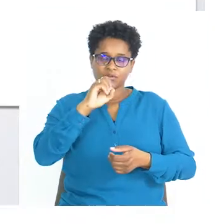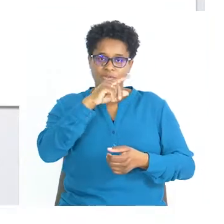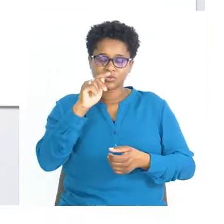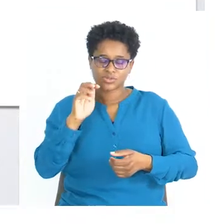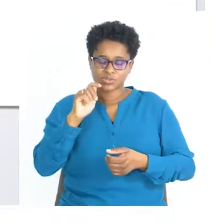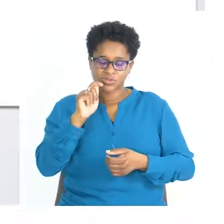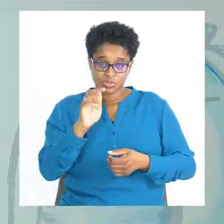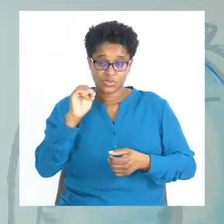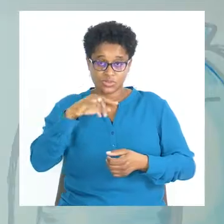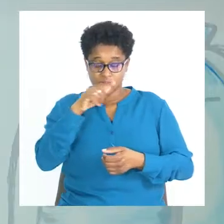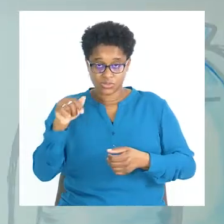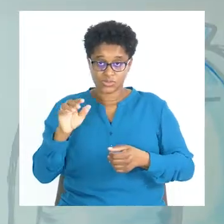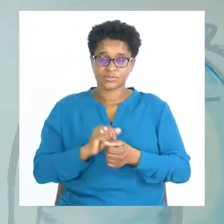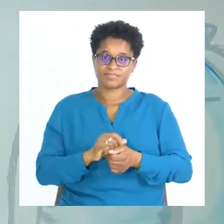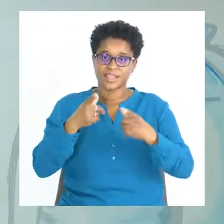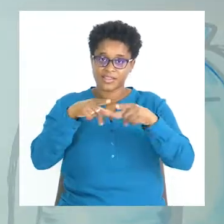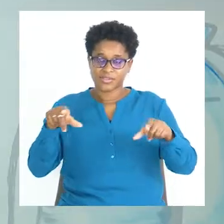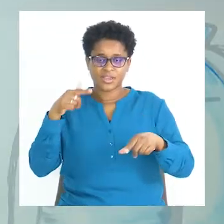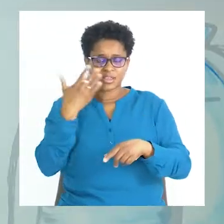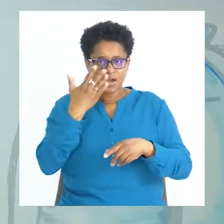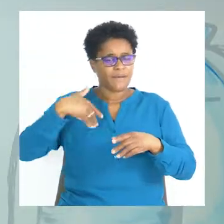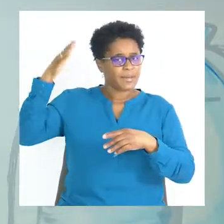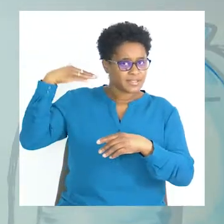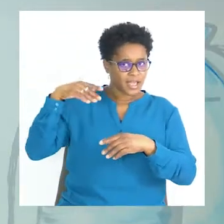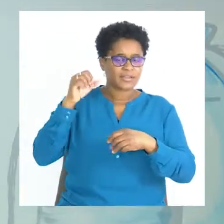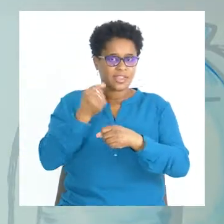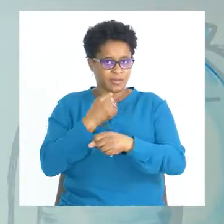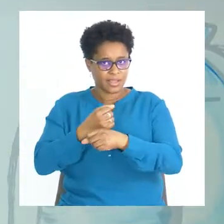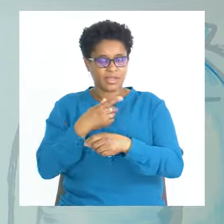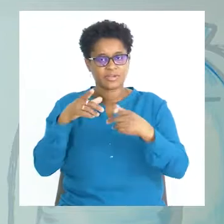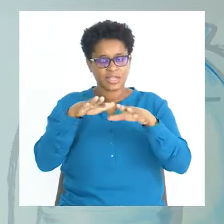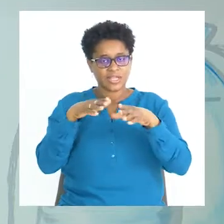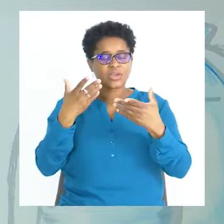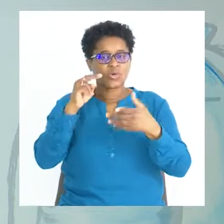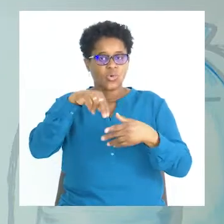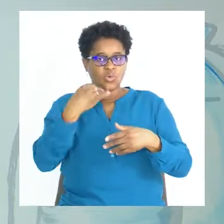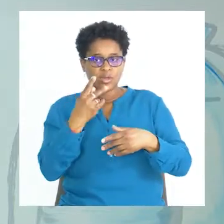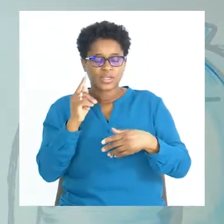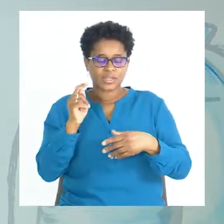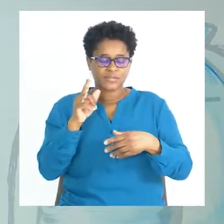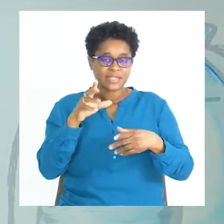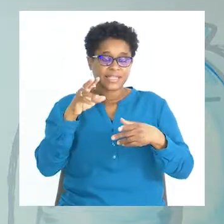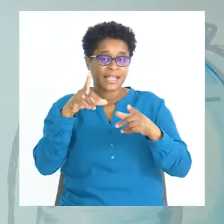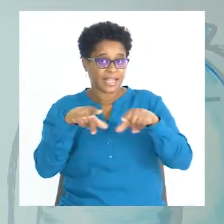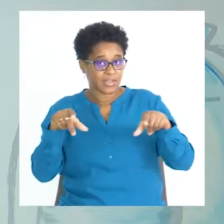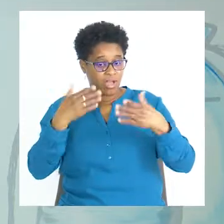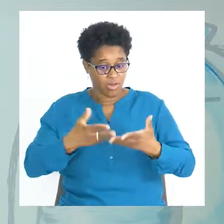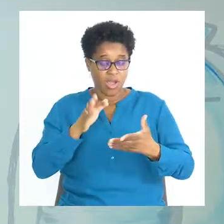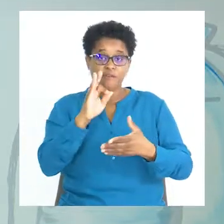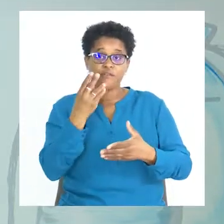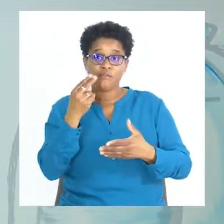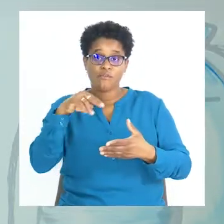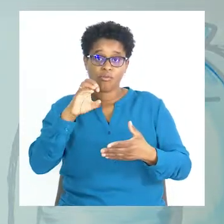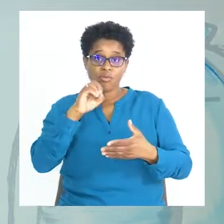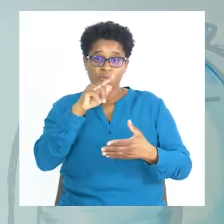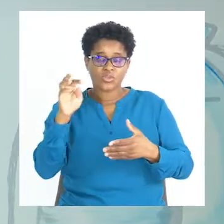funções da linguagem. A outra aula nós trabalhamos os níveis de língua, temos agora as funções. Tu tens que ficar atento ou